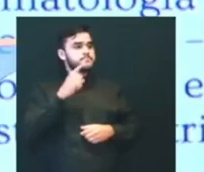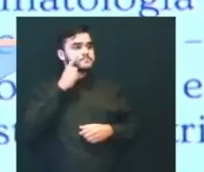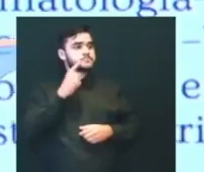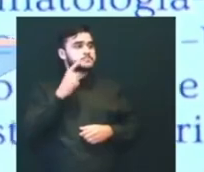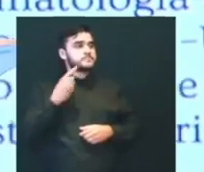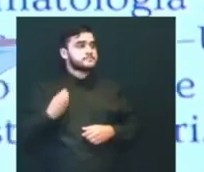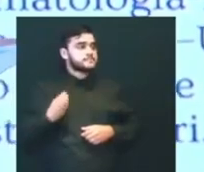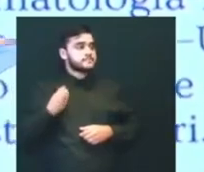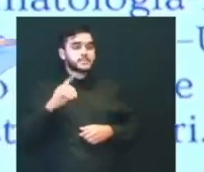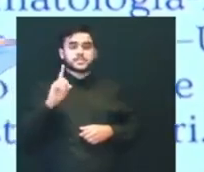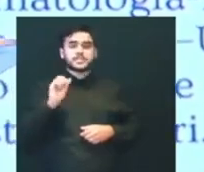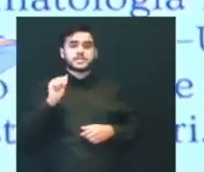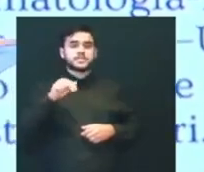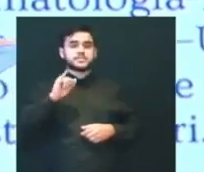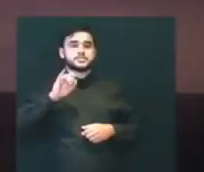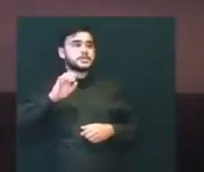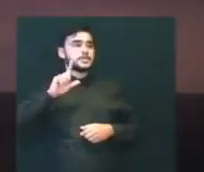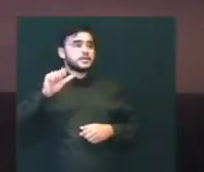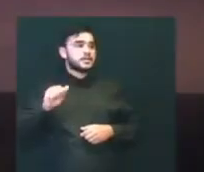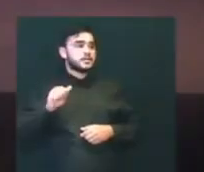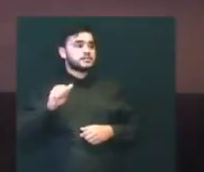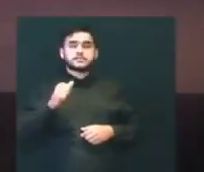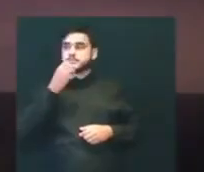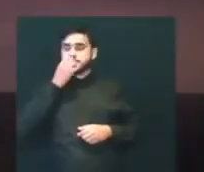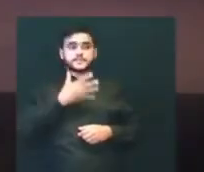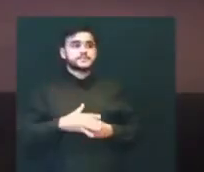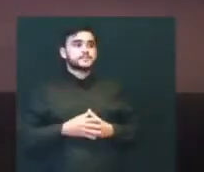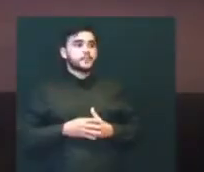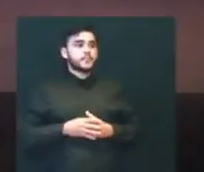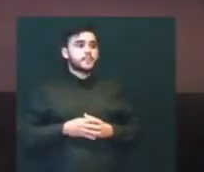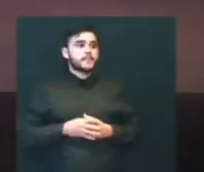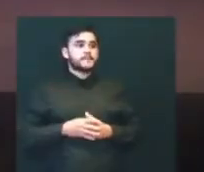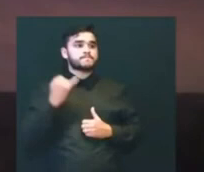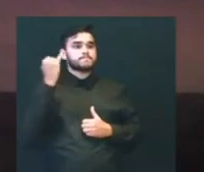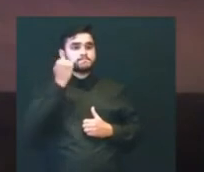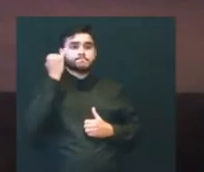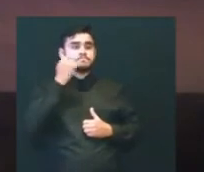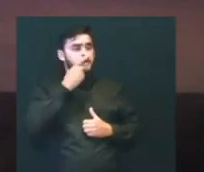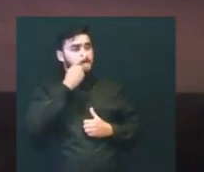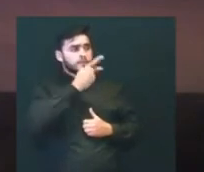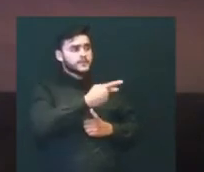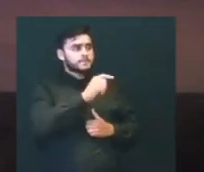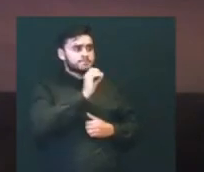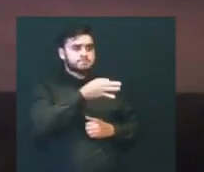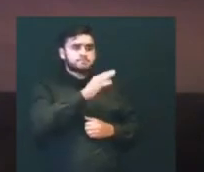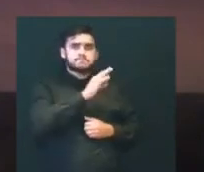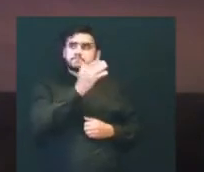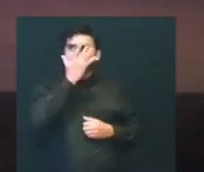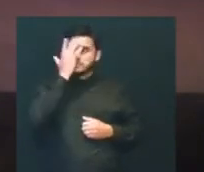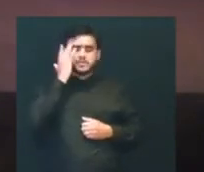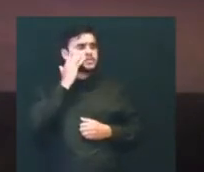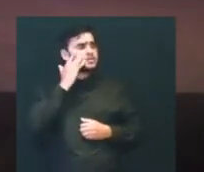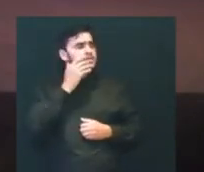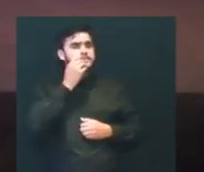marcando presença. Importante salientar, né, Brena, que tem muita gente, boa parte